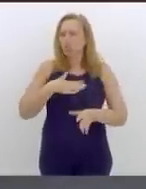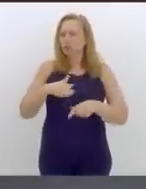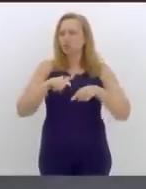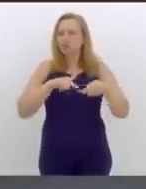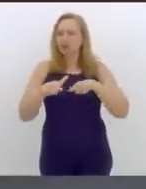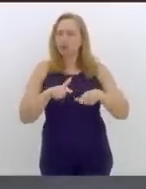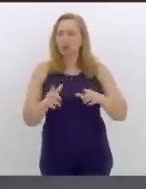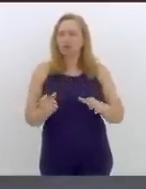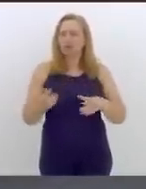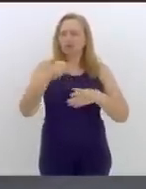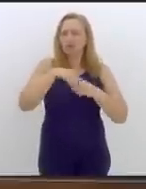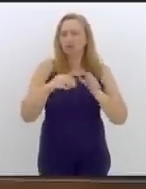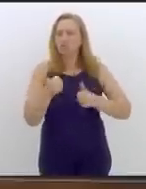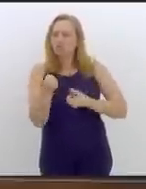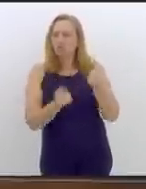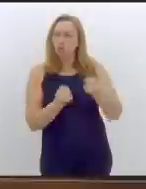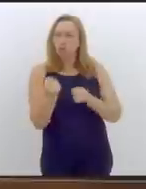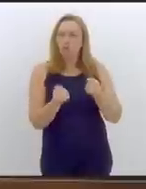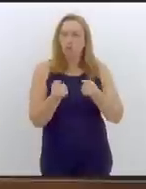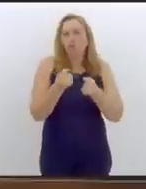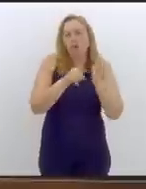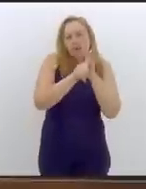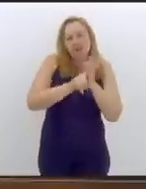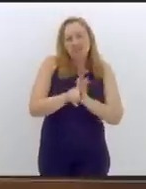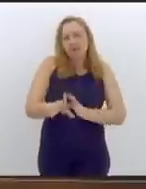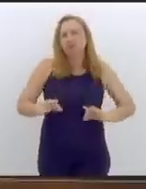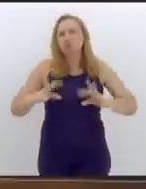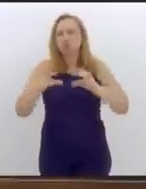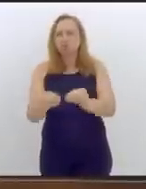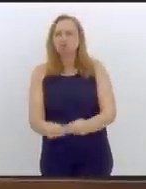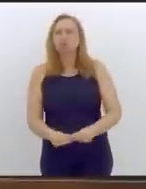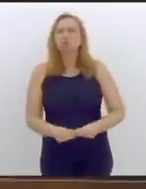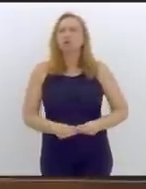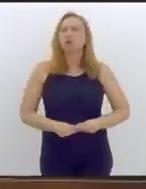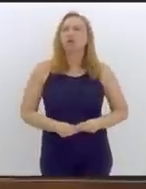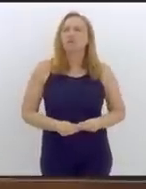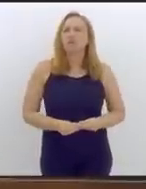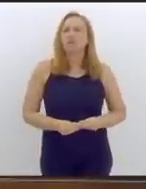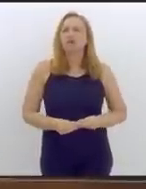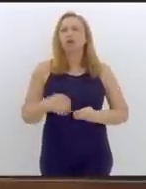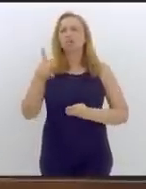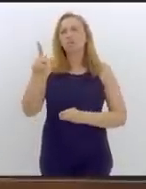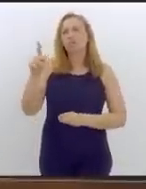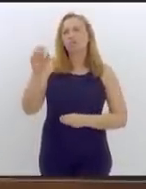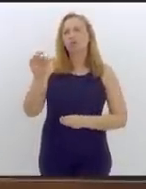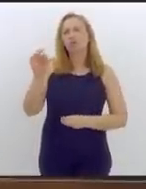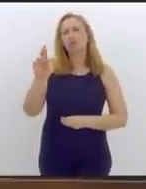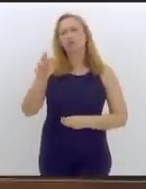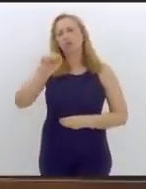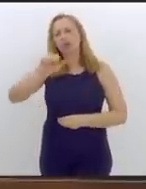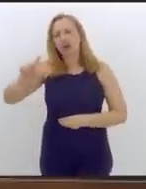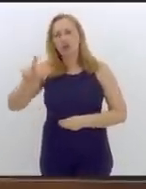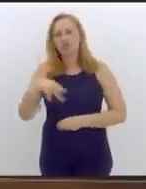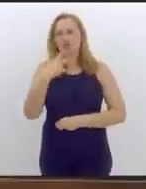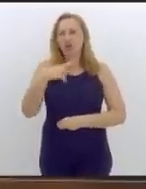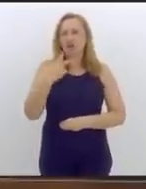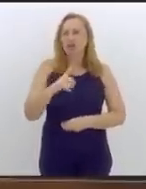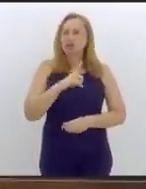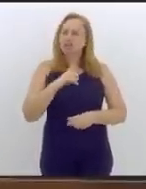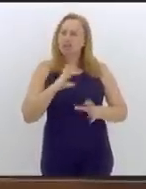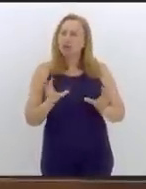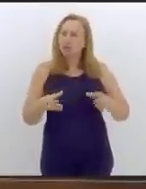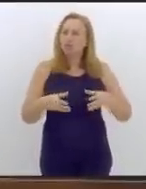e assim a gente tem que analisar muito tudo isso para ter é o que o Portugal falou aqui ter a tropa